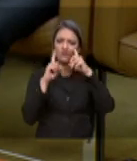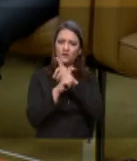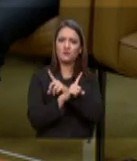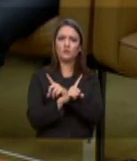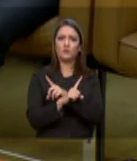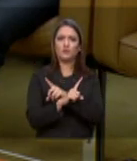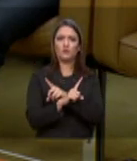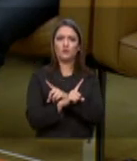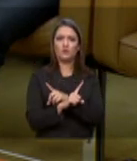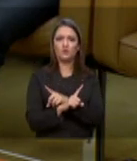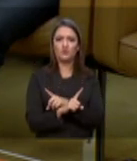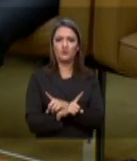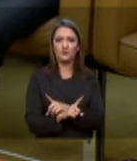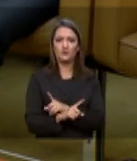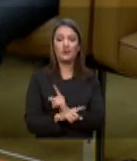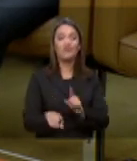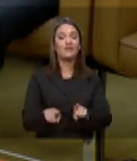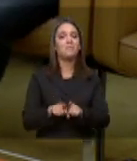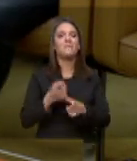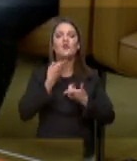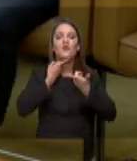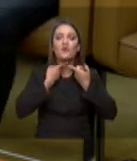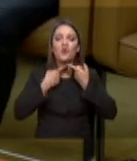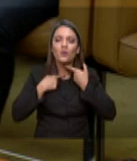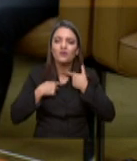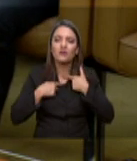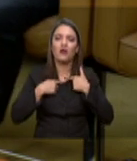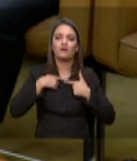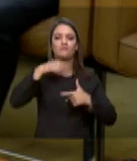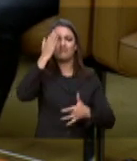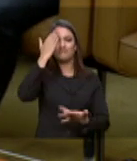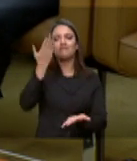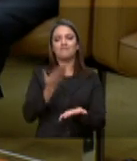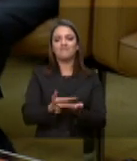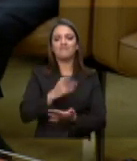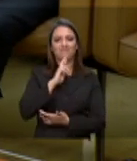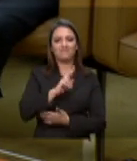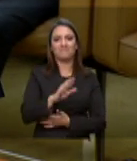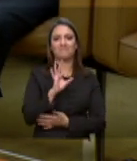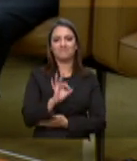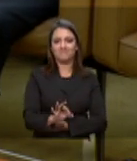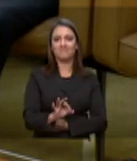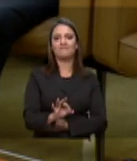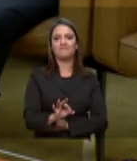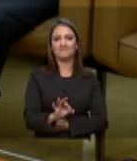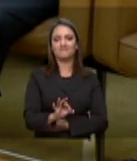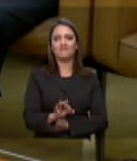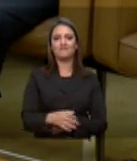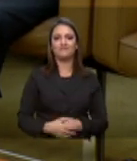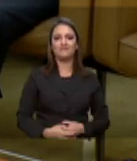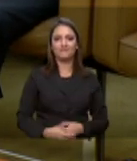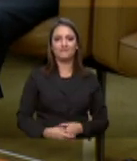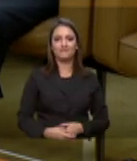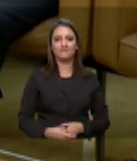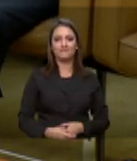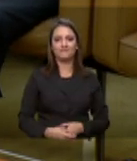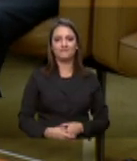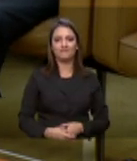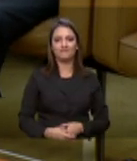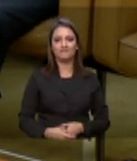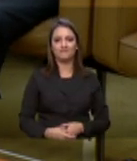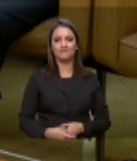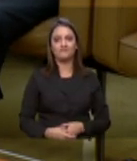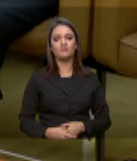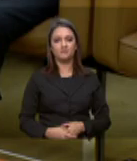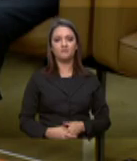e com vontade e acreditando no resultado. Eu queria cumprimentar também o